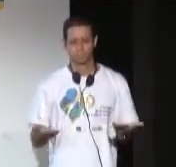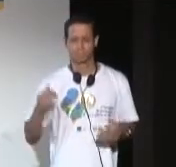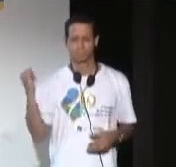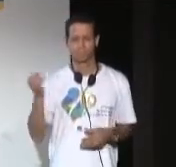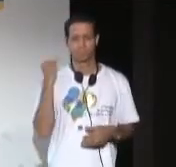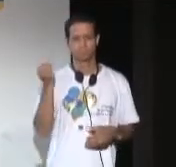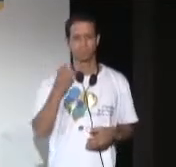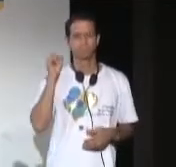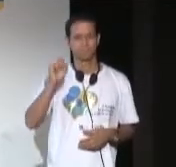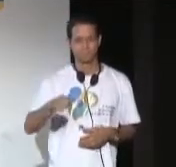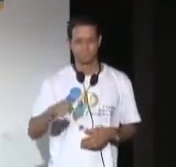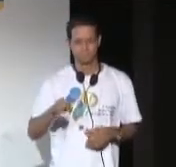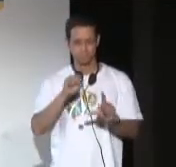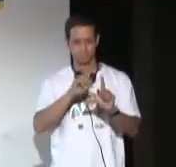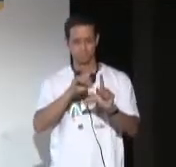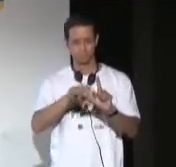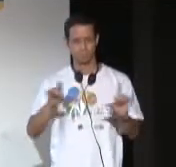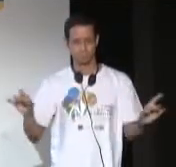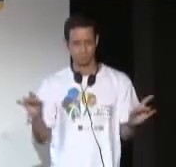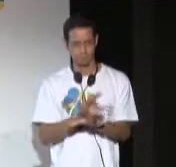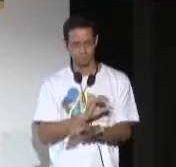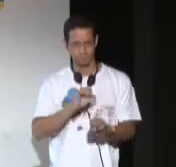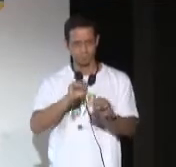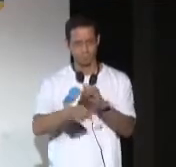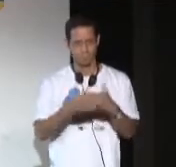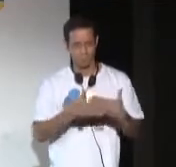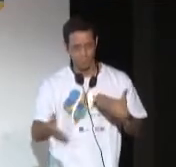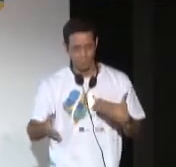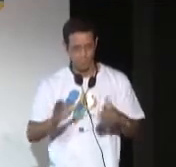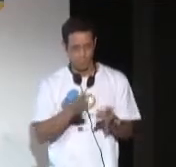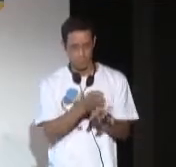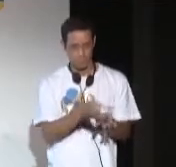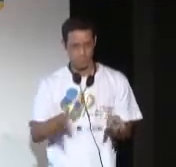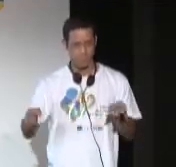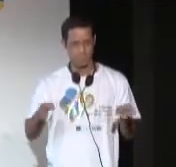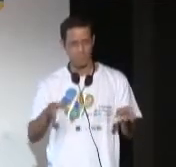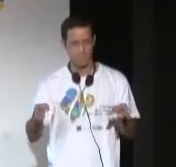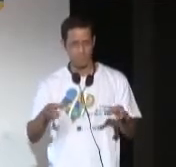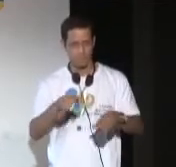que os licenciandos e os formandos, durante o curso de licenciatura,